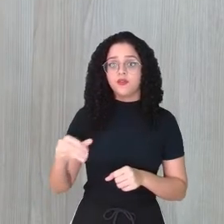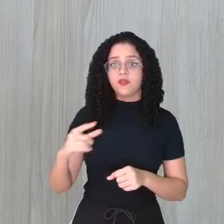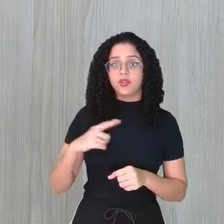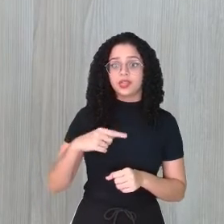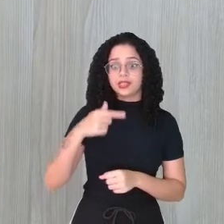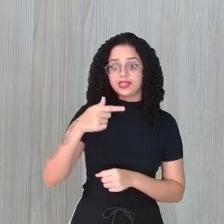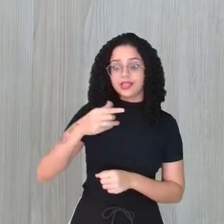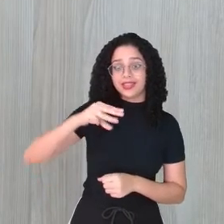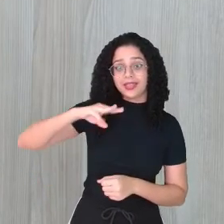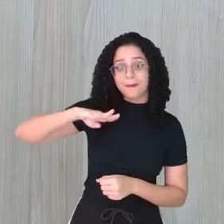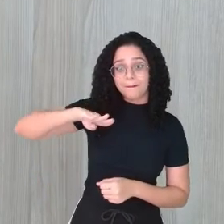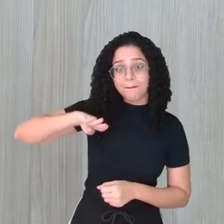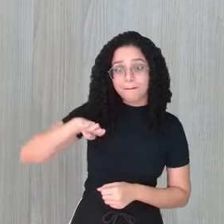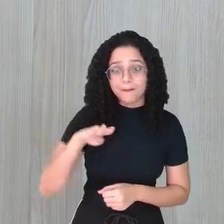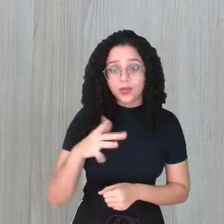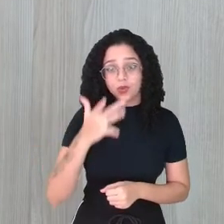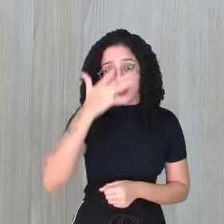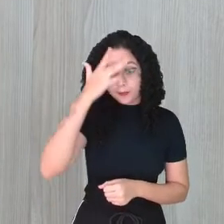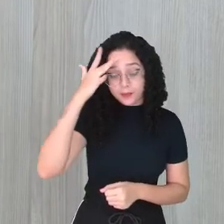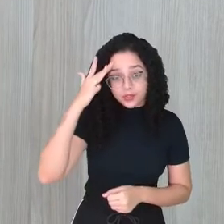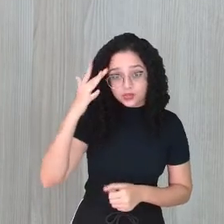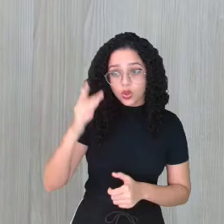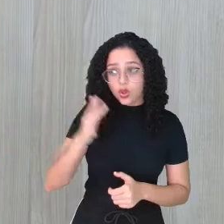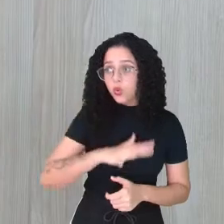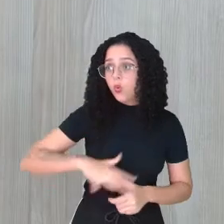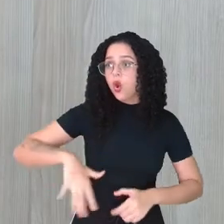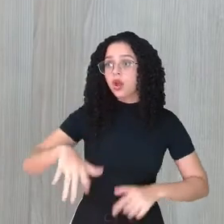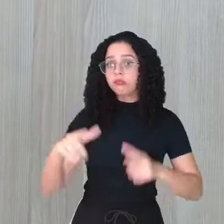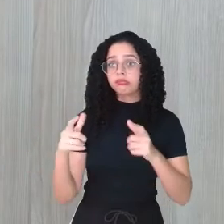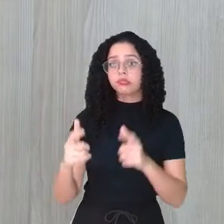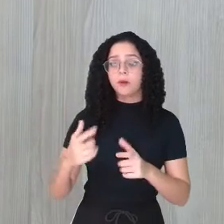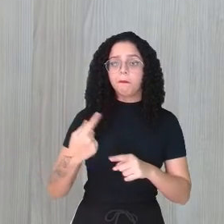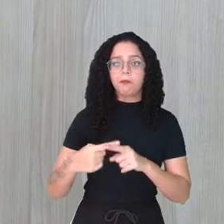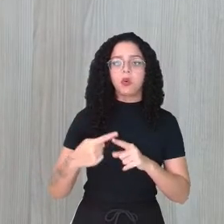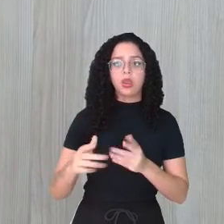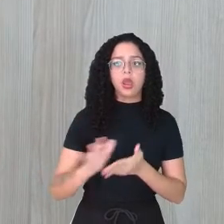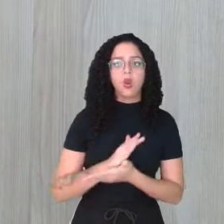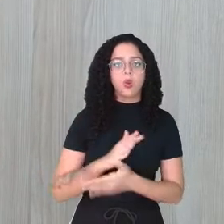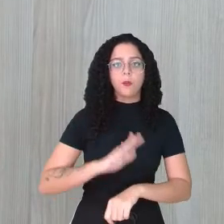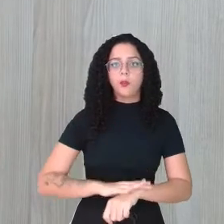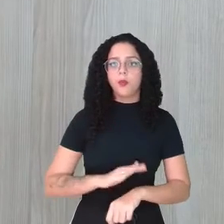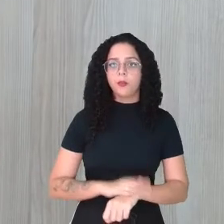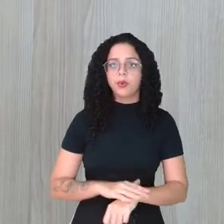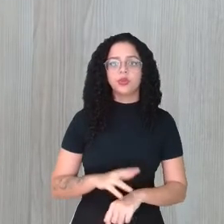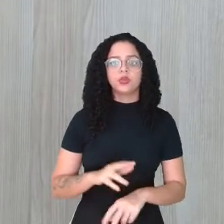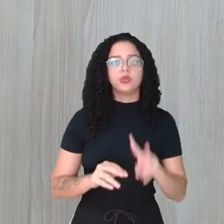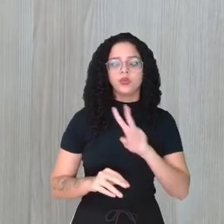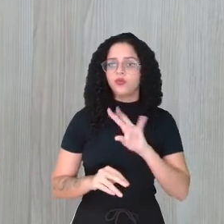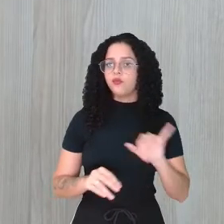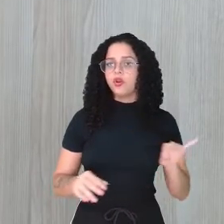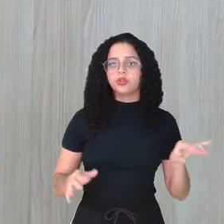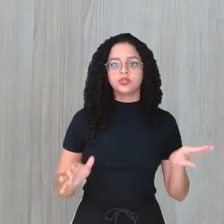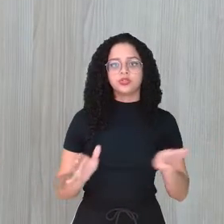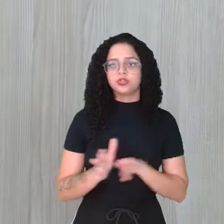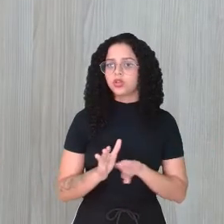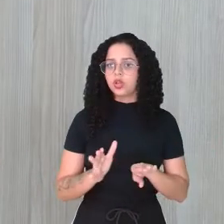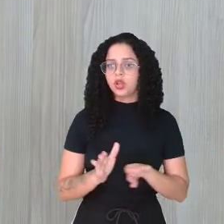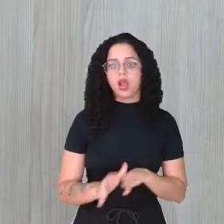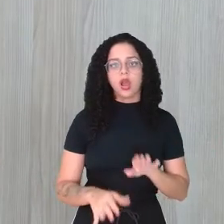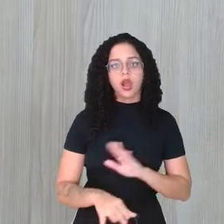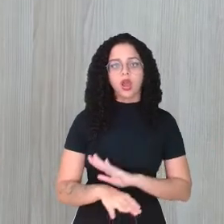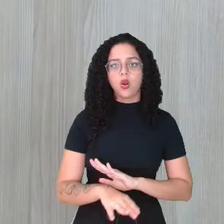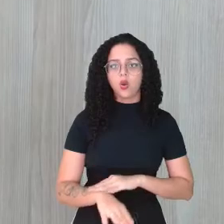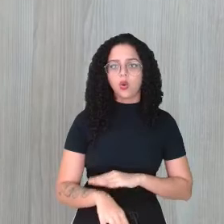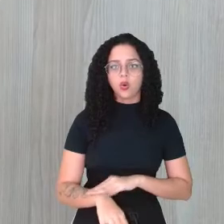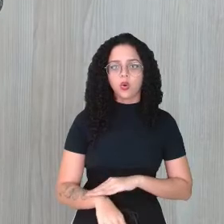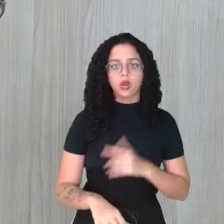7 bilhões de pessoas numa área deste tamanho, porque em algum momento vai chegar, né, a hora de